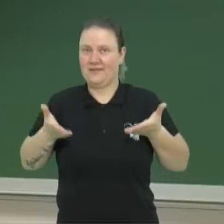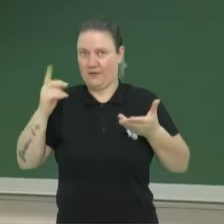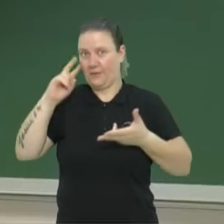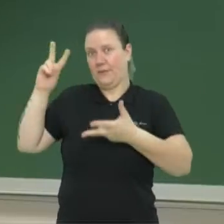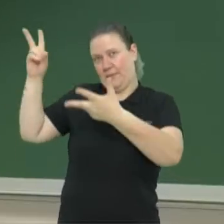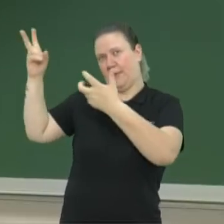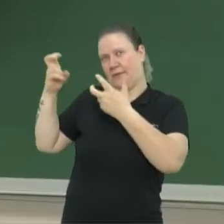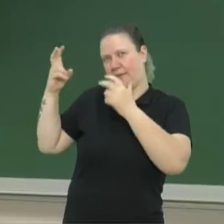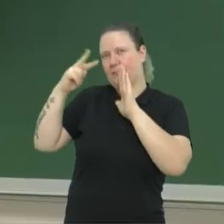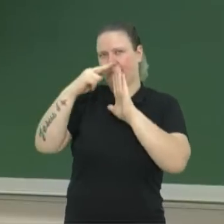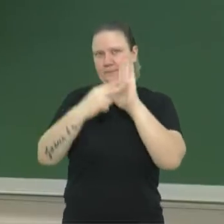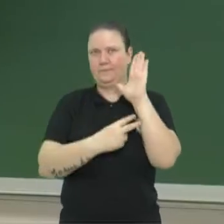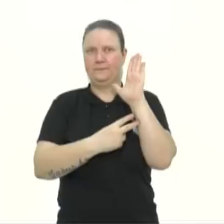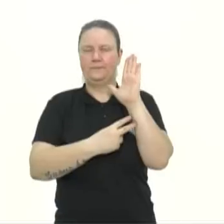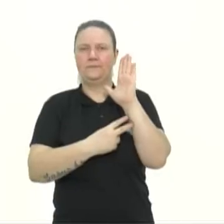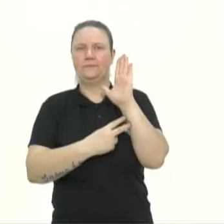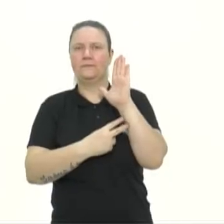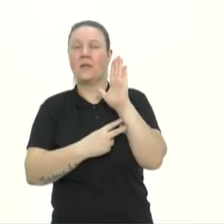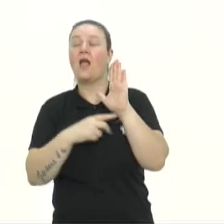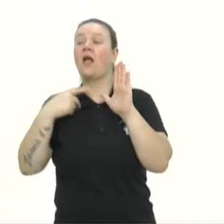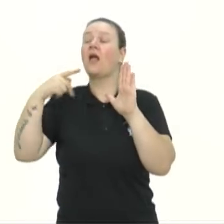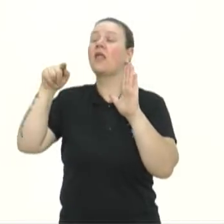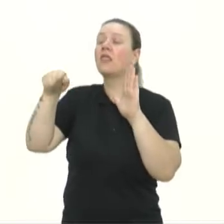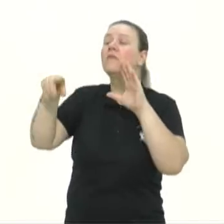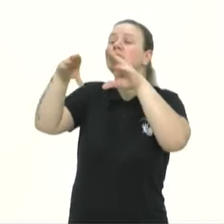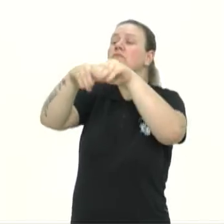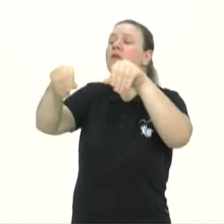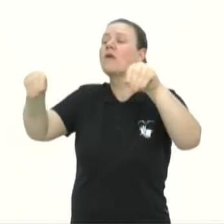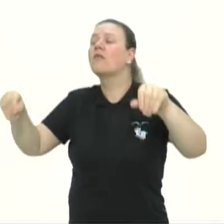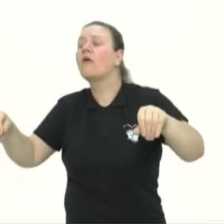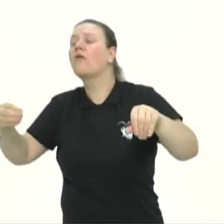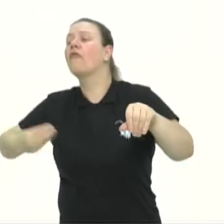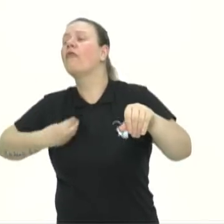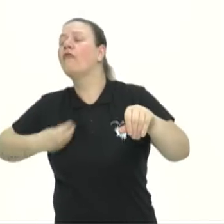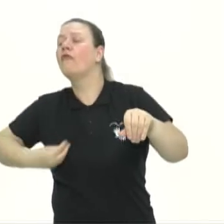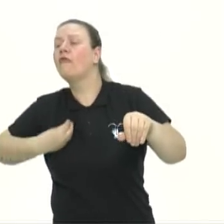aqui o enunciado. Lá na minha terra tinha um caboclo que